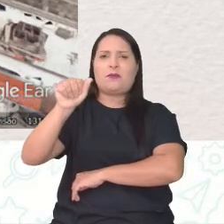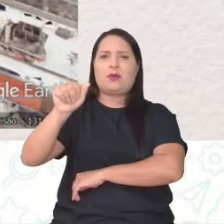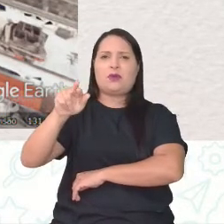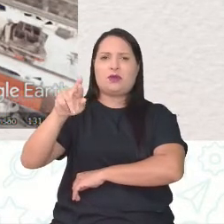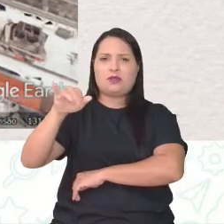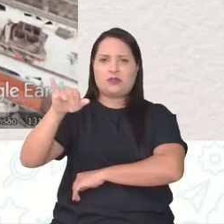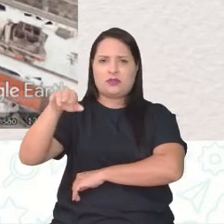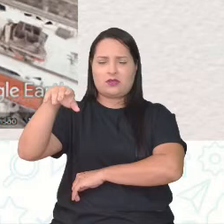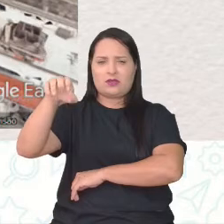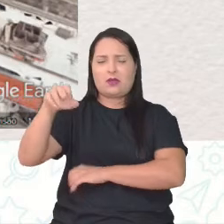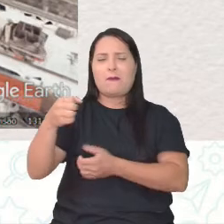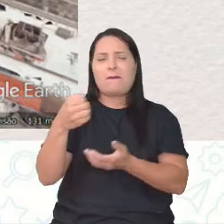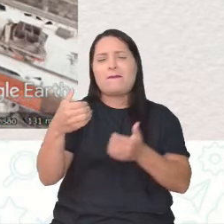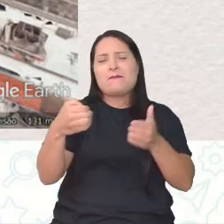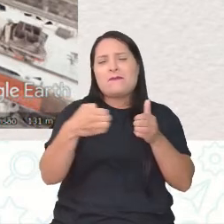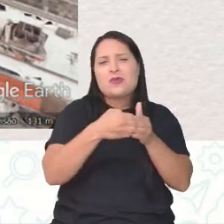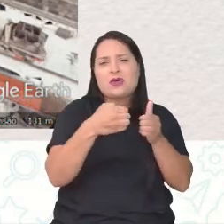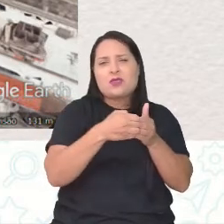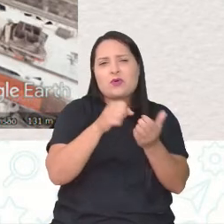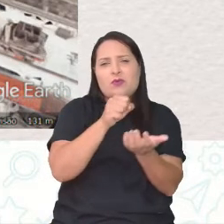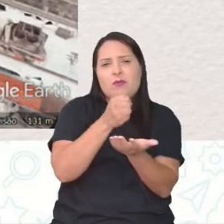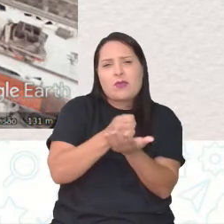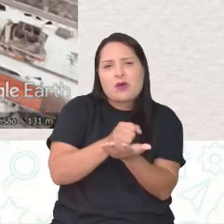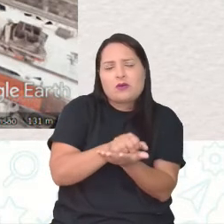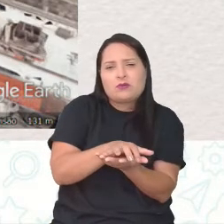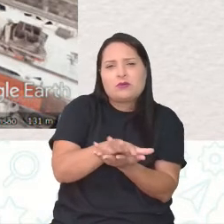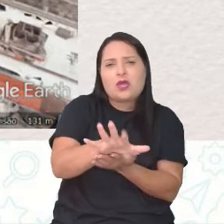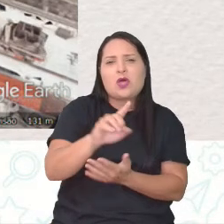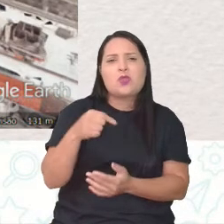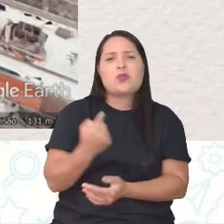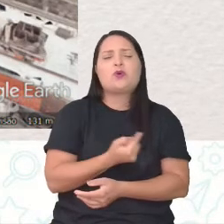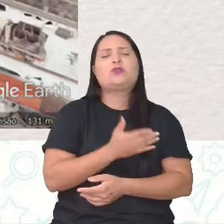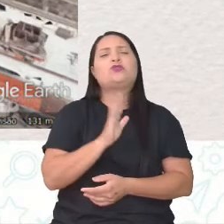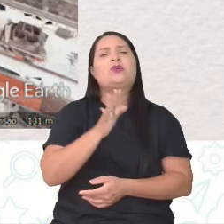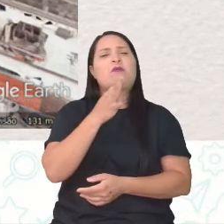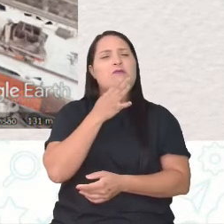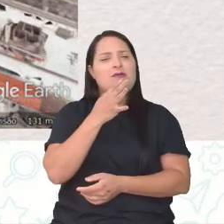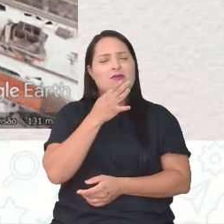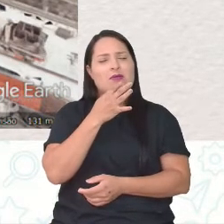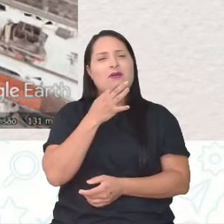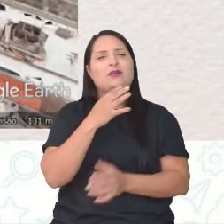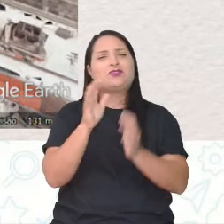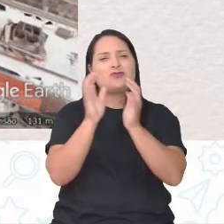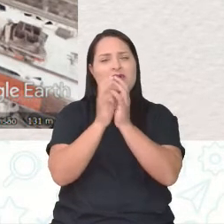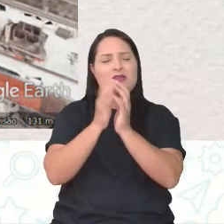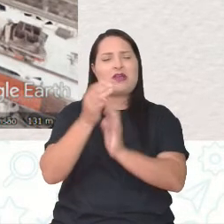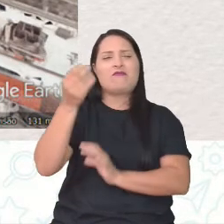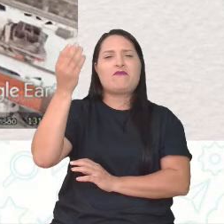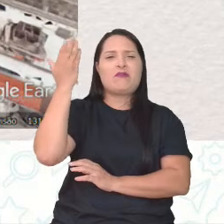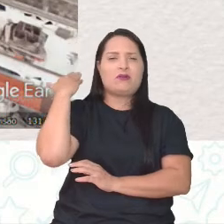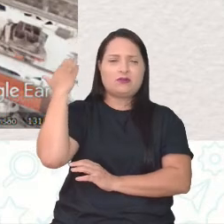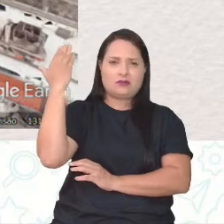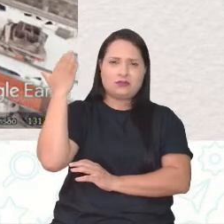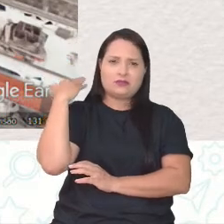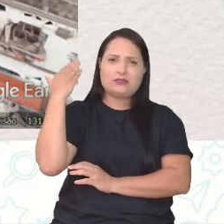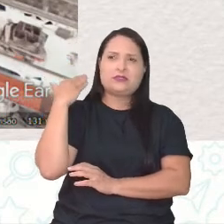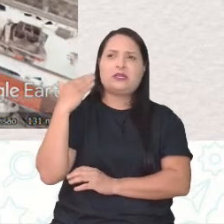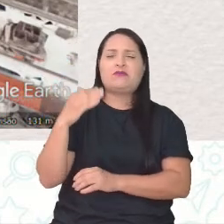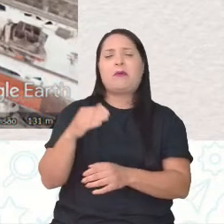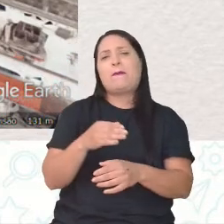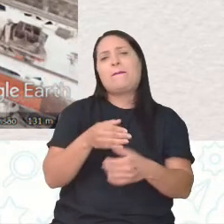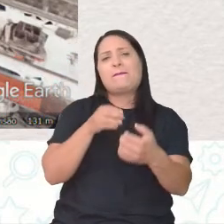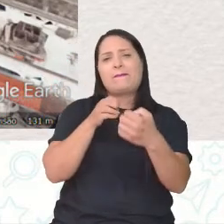ali, né, do Marco Zero, onde a gente conhece do Recife Antigo, nas proximidades ali também da Praça do